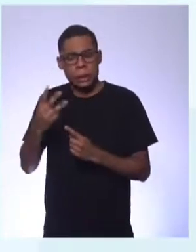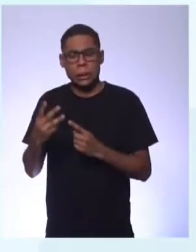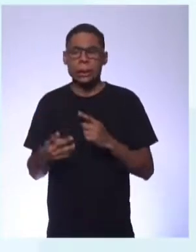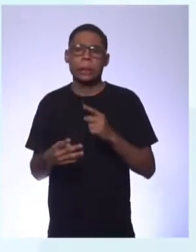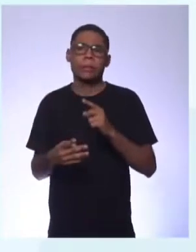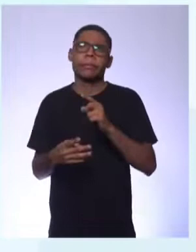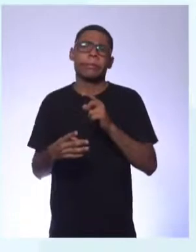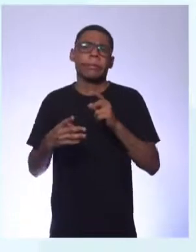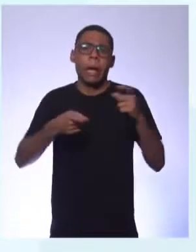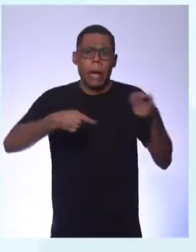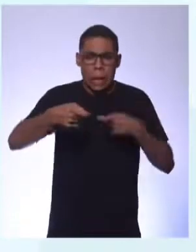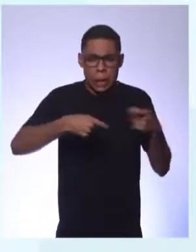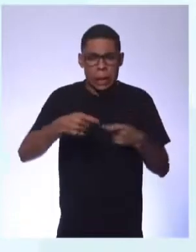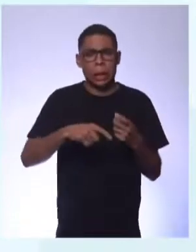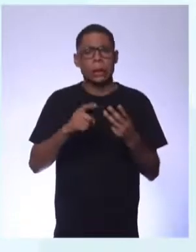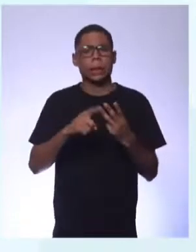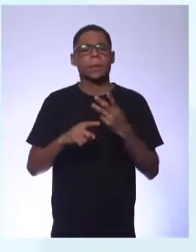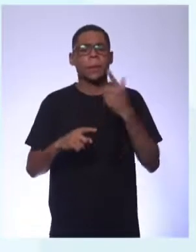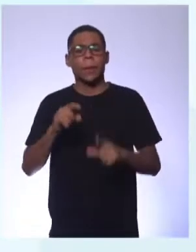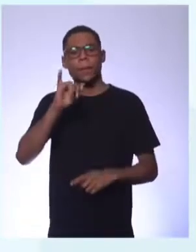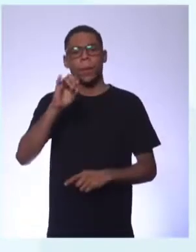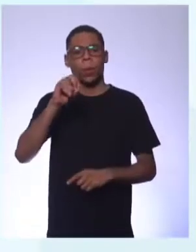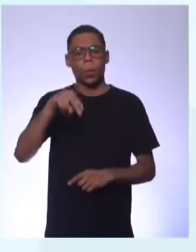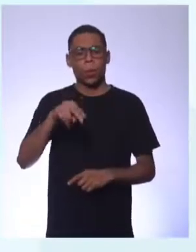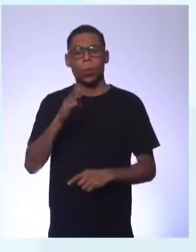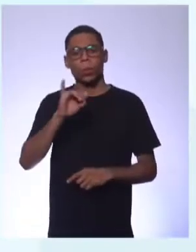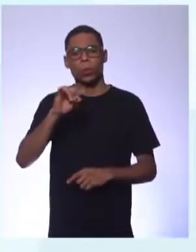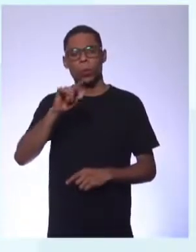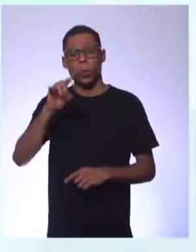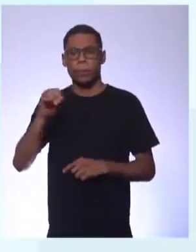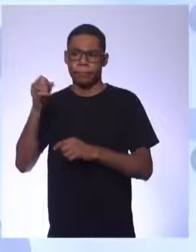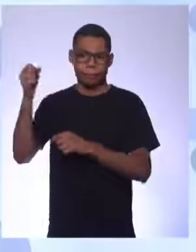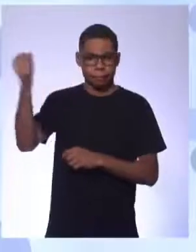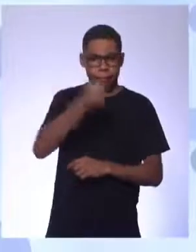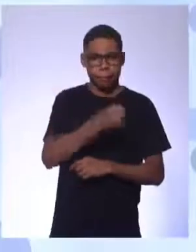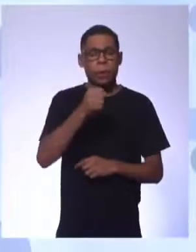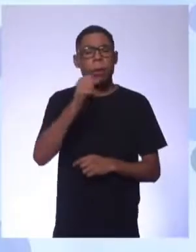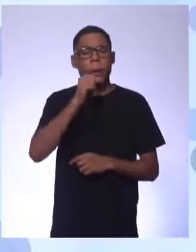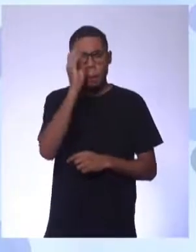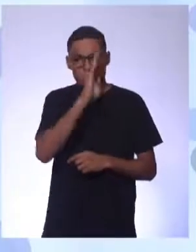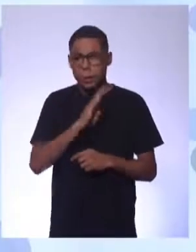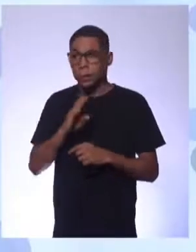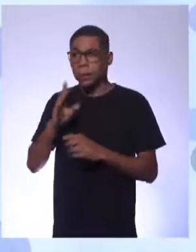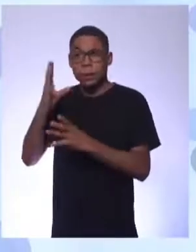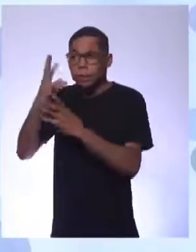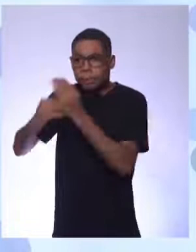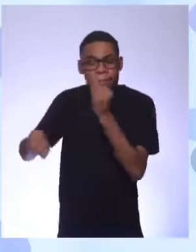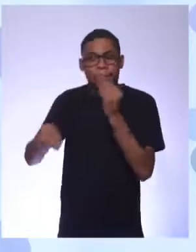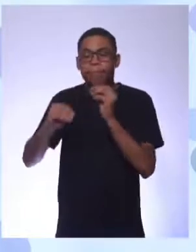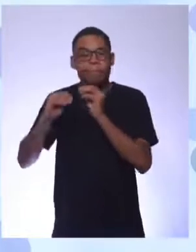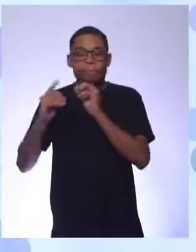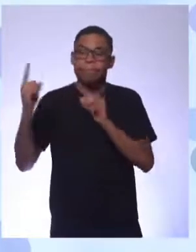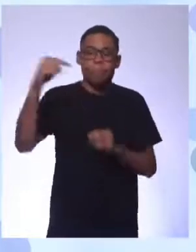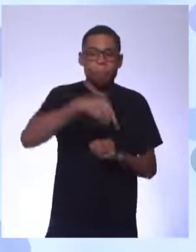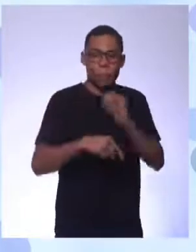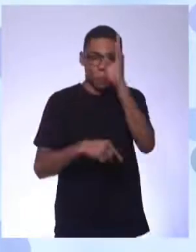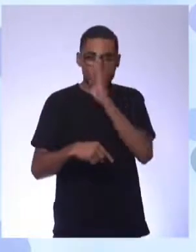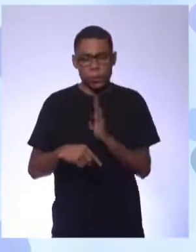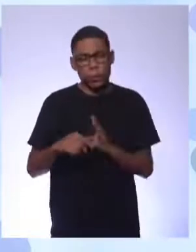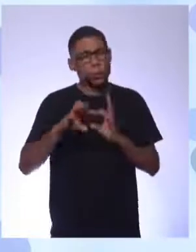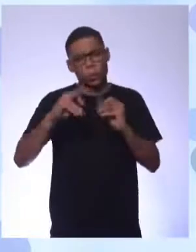guerras napoleônicas, o fato de Dom João ter vindo para o Brasil fugindo da guerra napoleônica, tudo isso fato